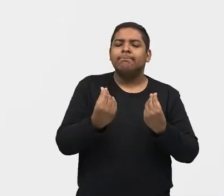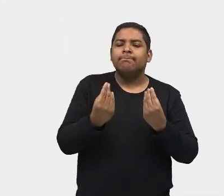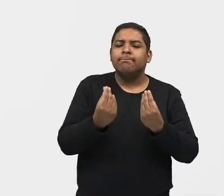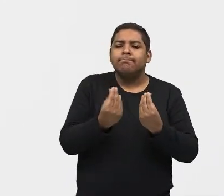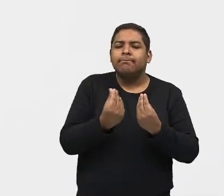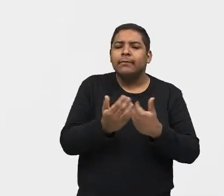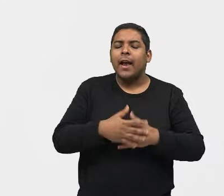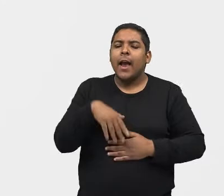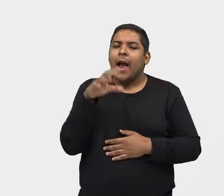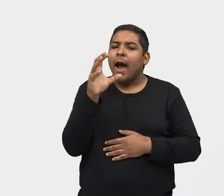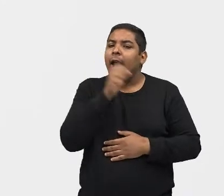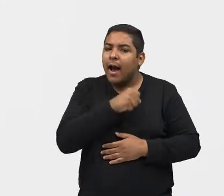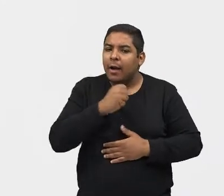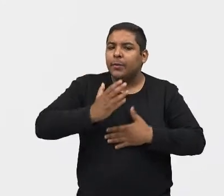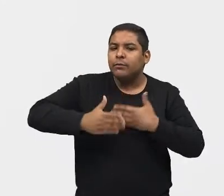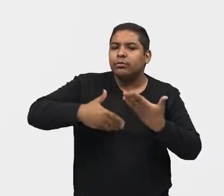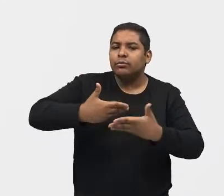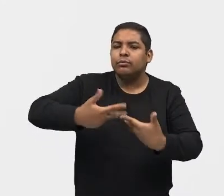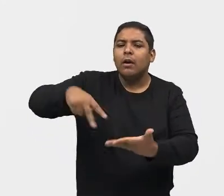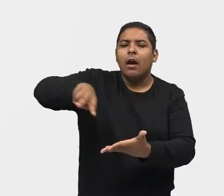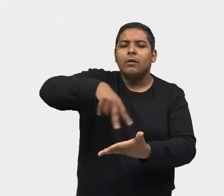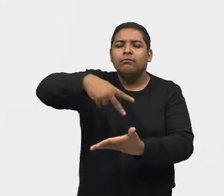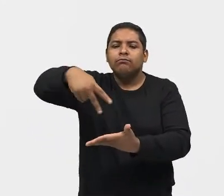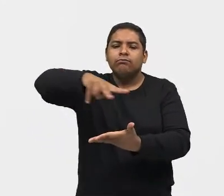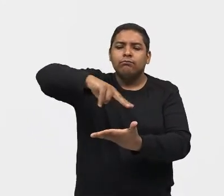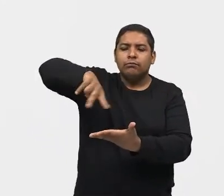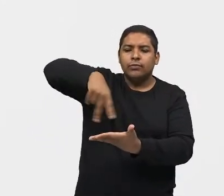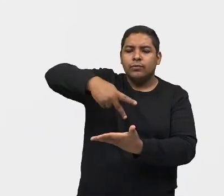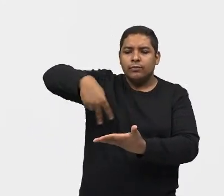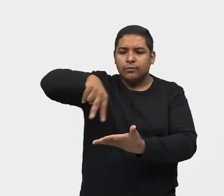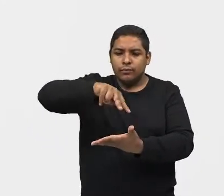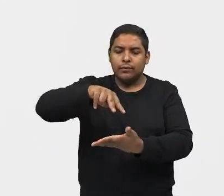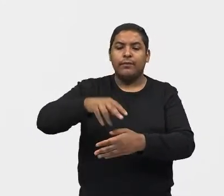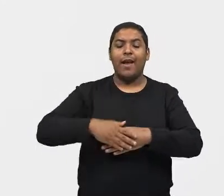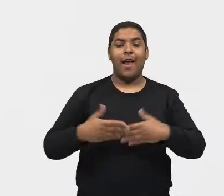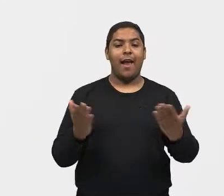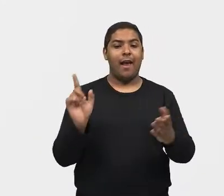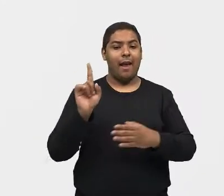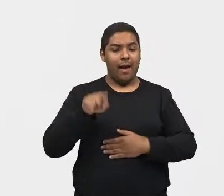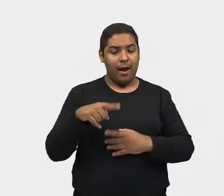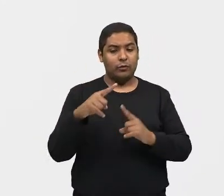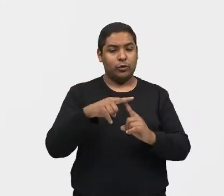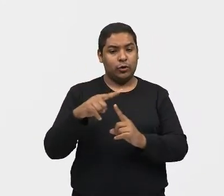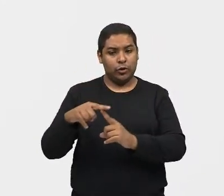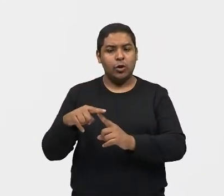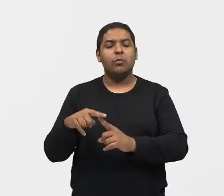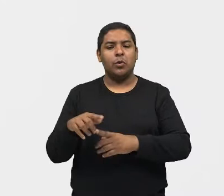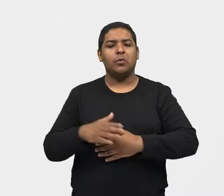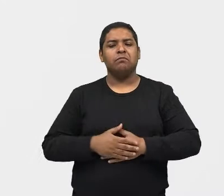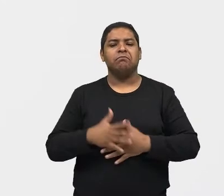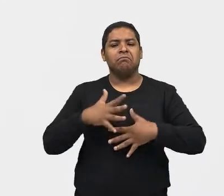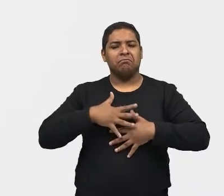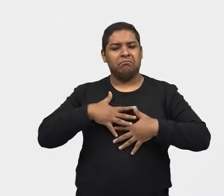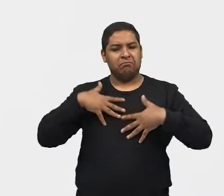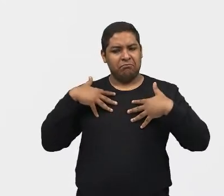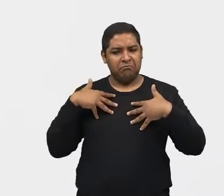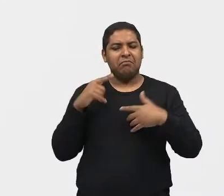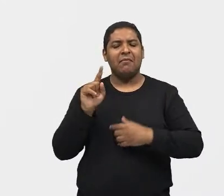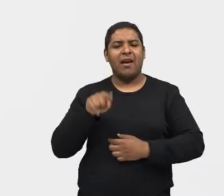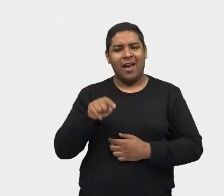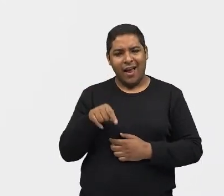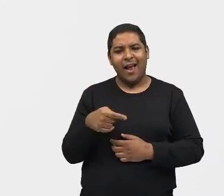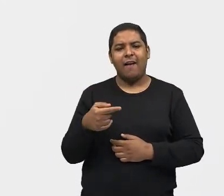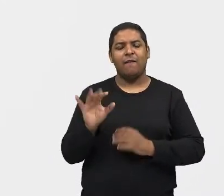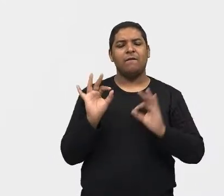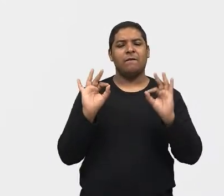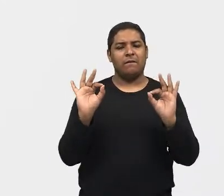forma rápida de se conduzir, de se dançar. Hoje é um dos estilos mais elegantes e refinados de dança de